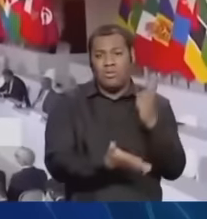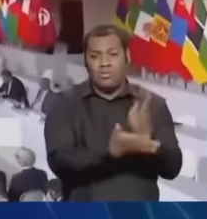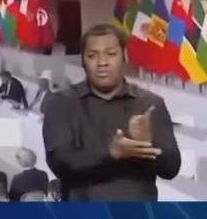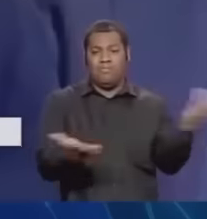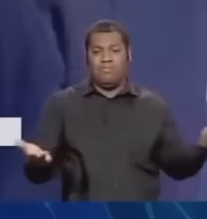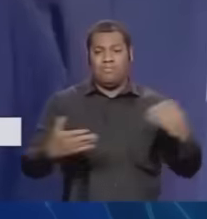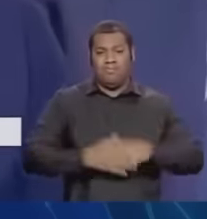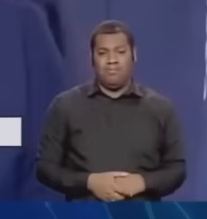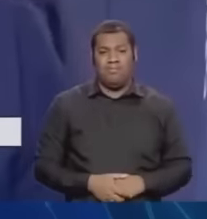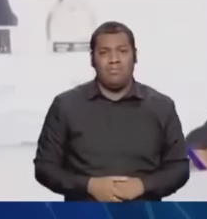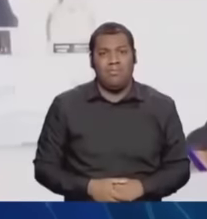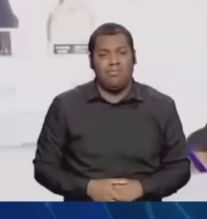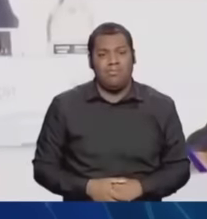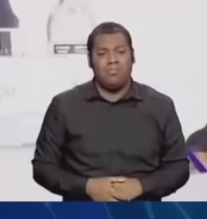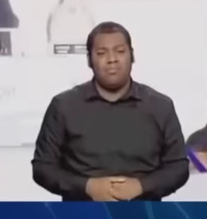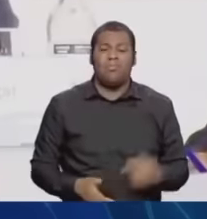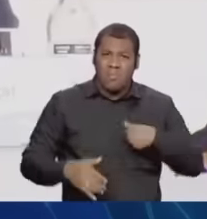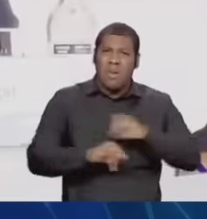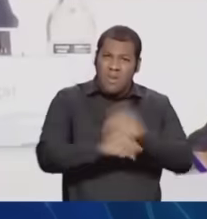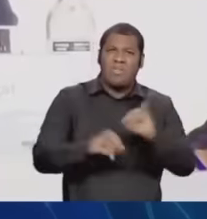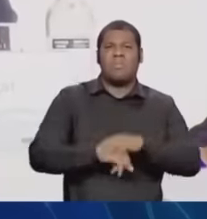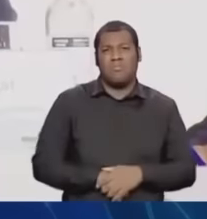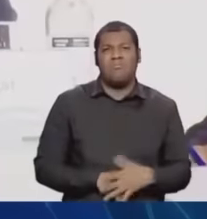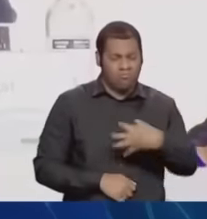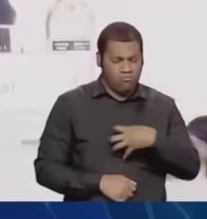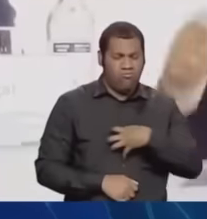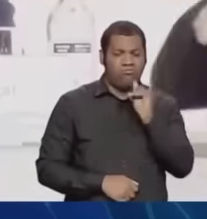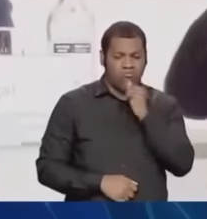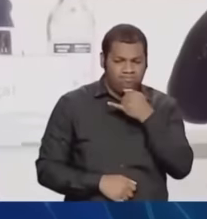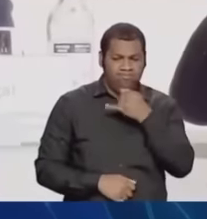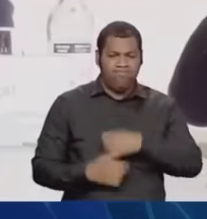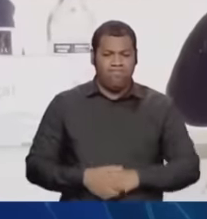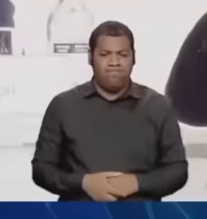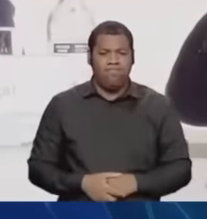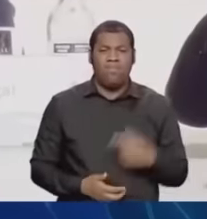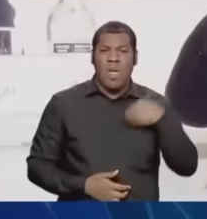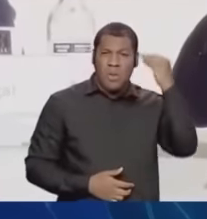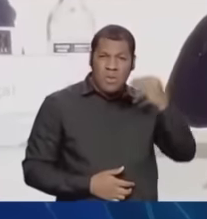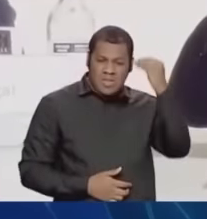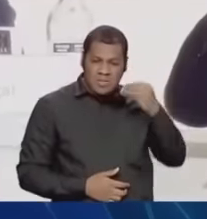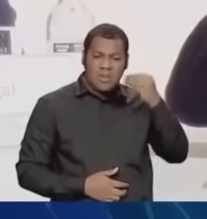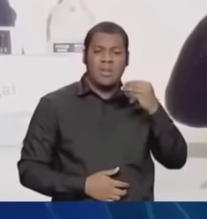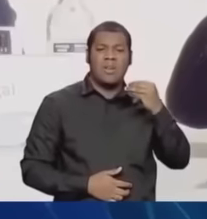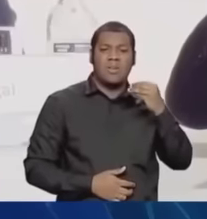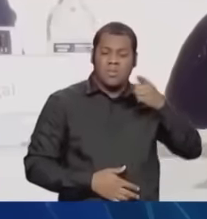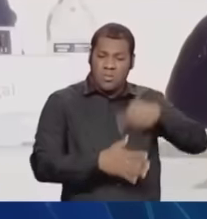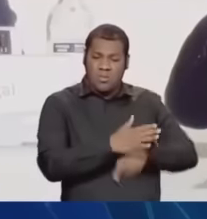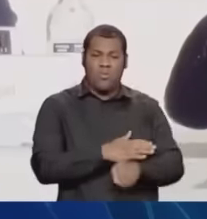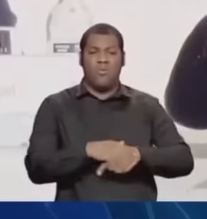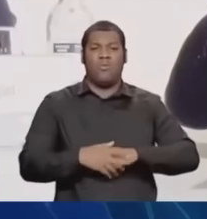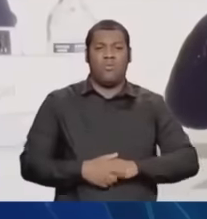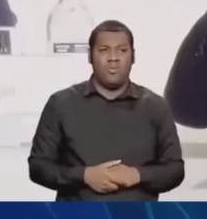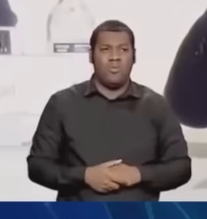É assim. E eu falo isso com pesar, porque eu tenho uma experiência riquíssima de como é